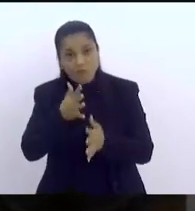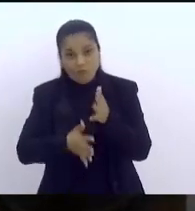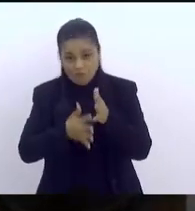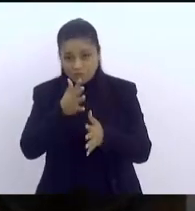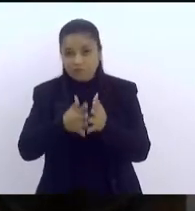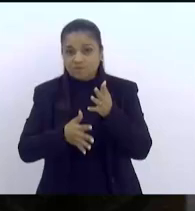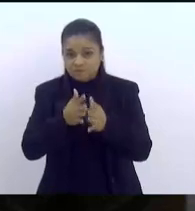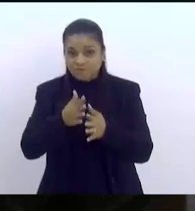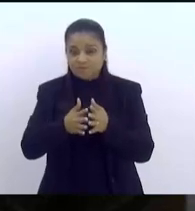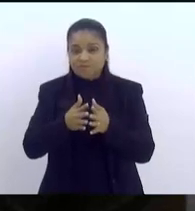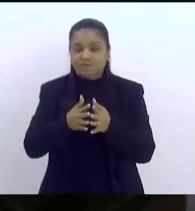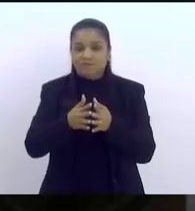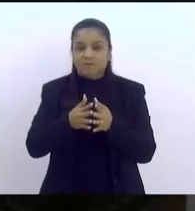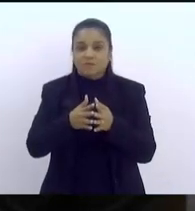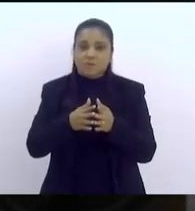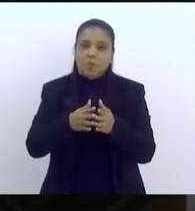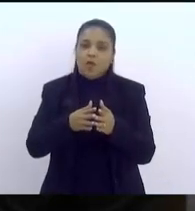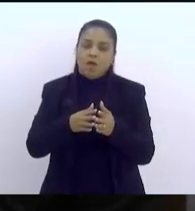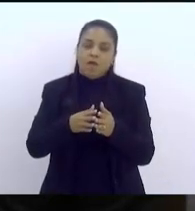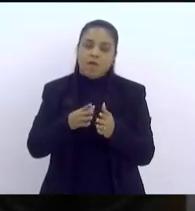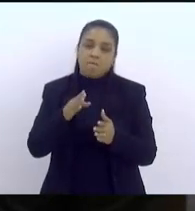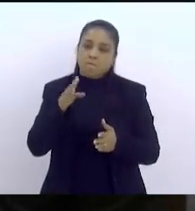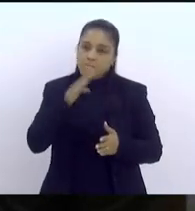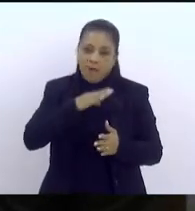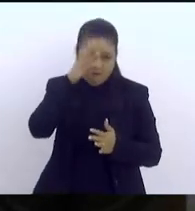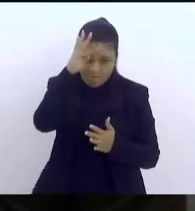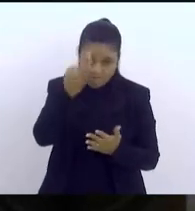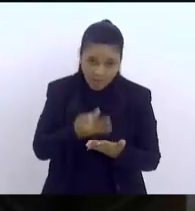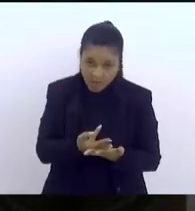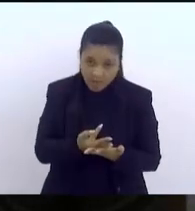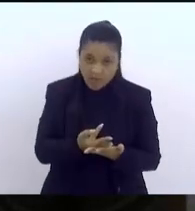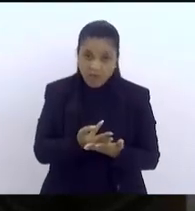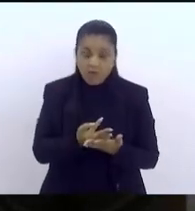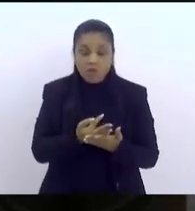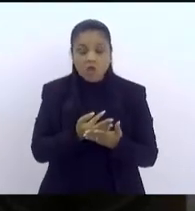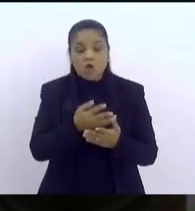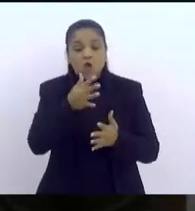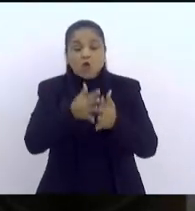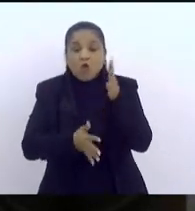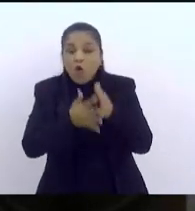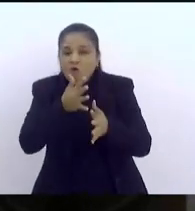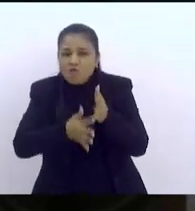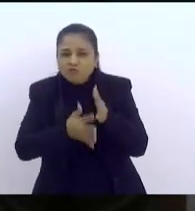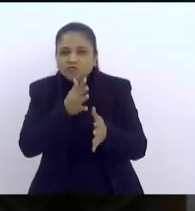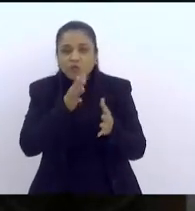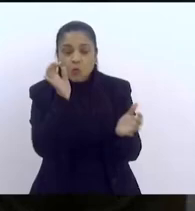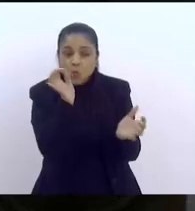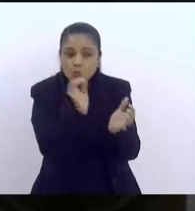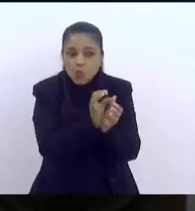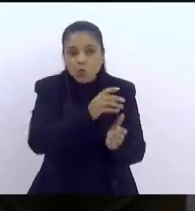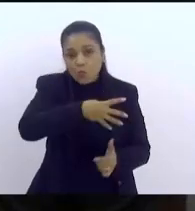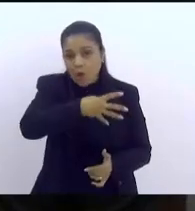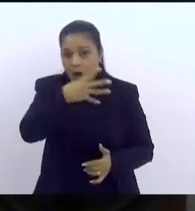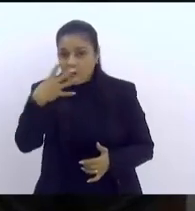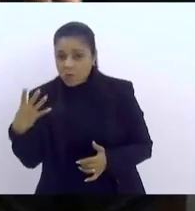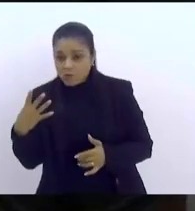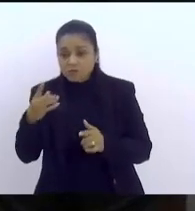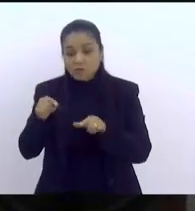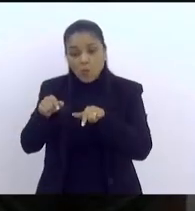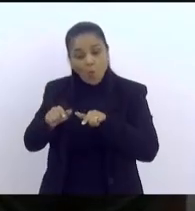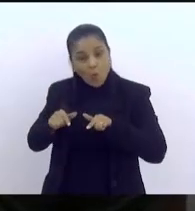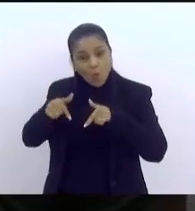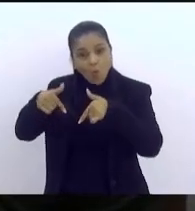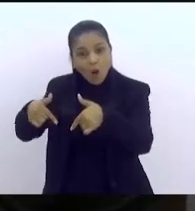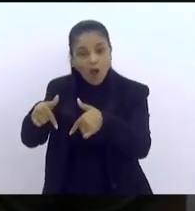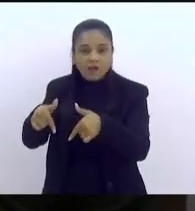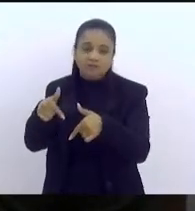certamente não por má fé, confundir o grupo Arco-Íris com os atos praticados no decorrer da Marcha